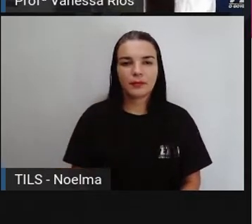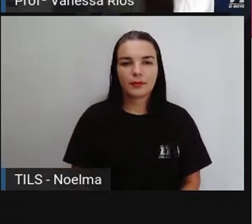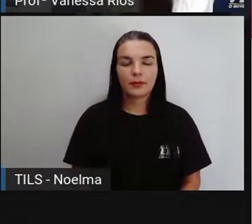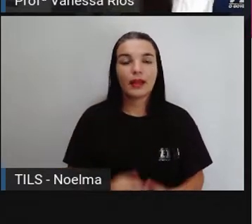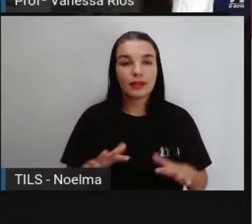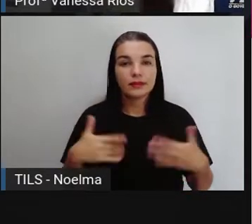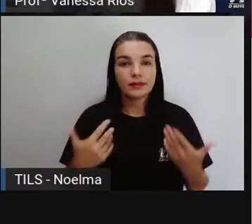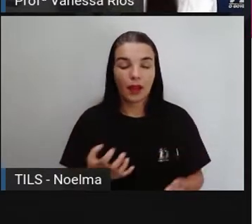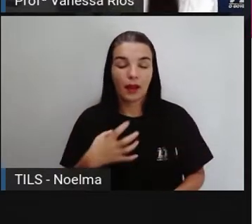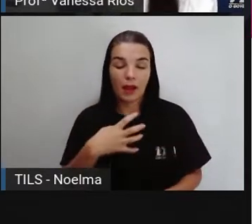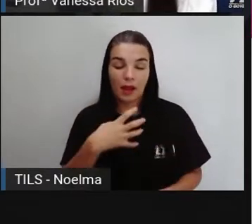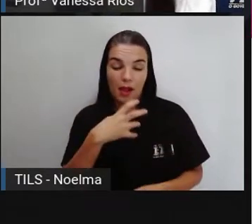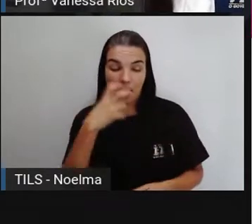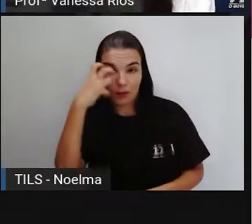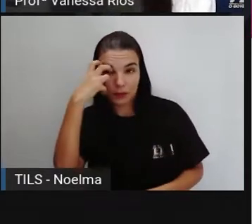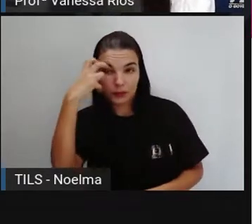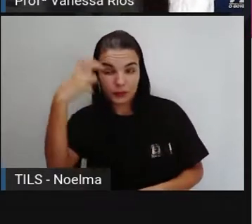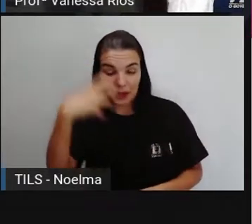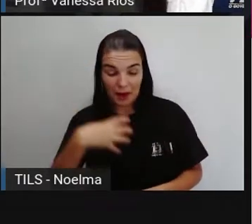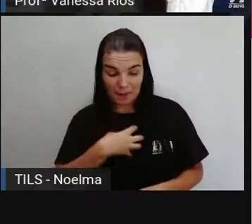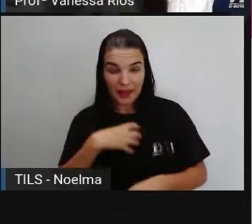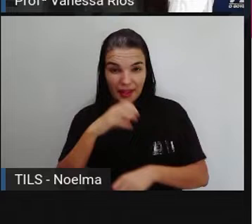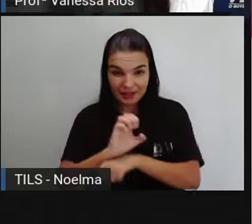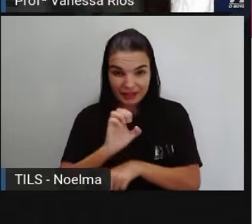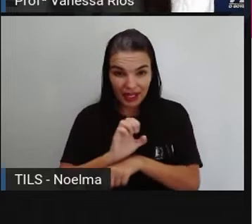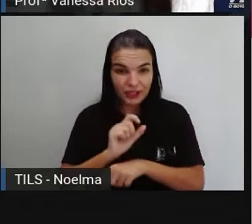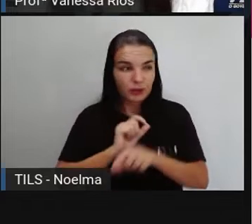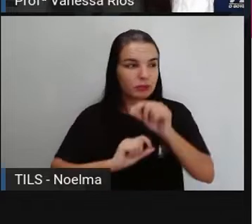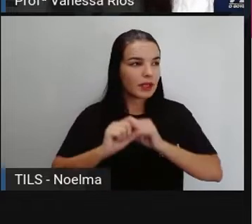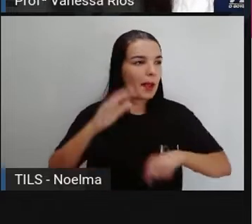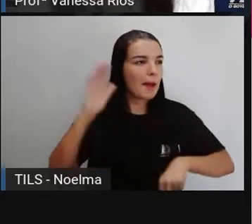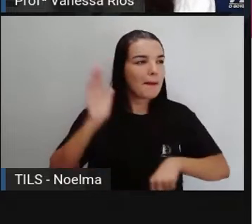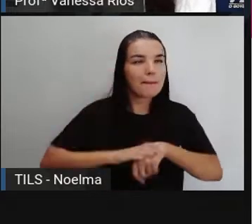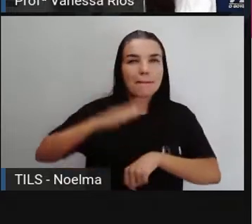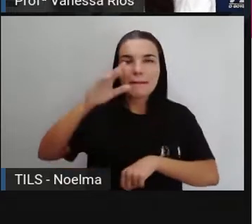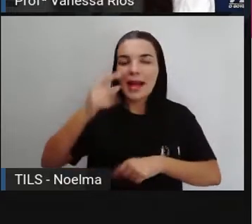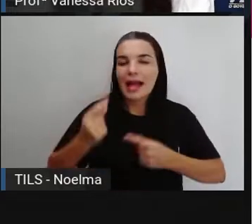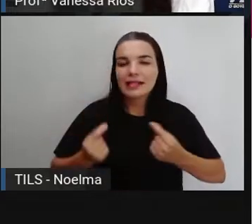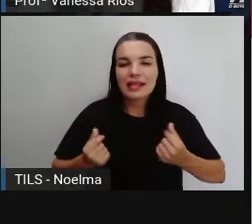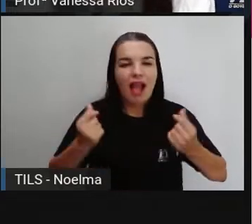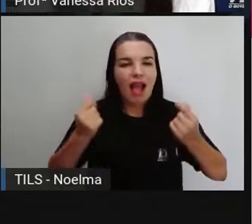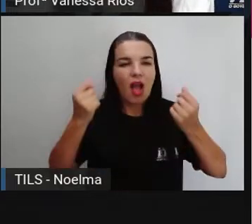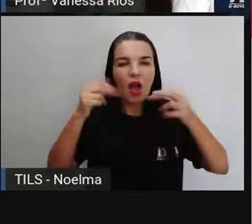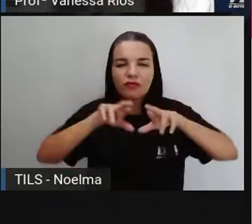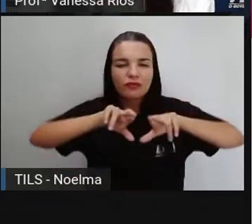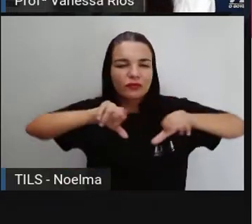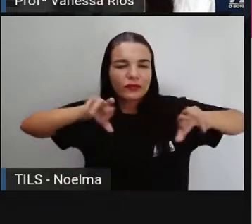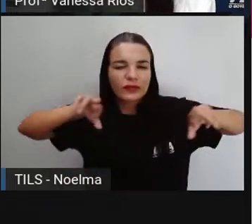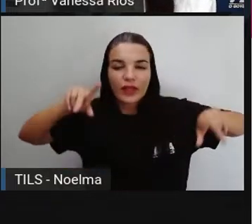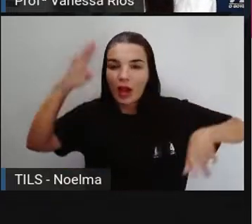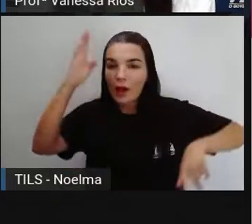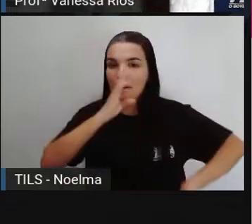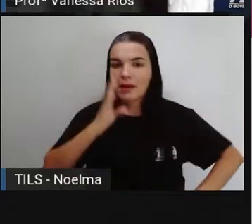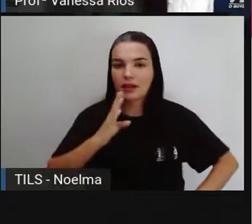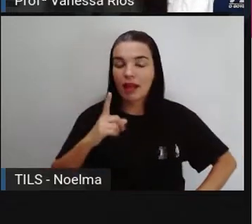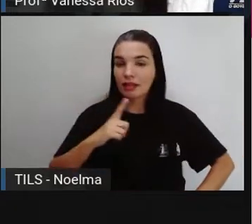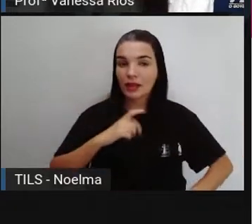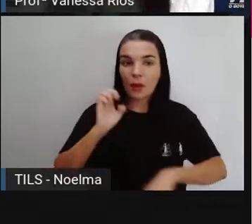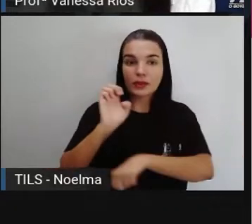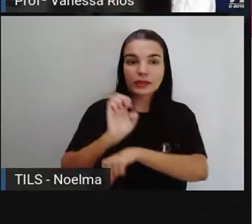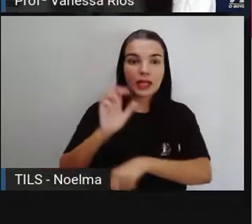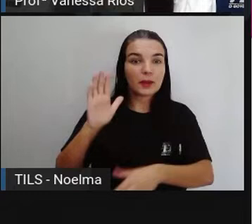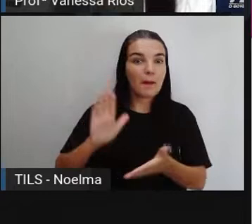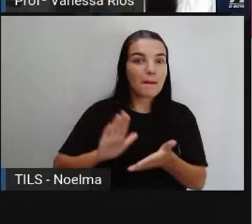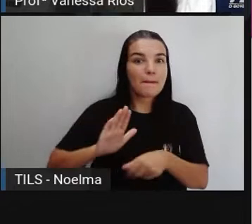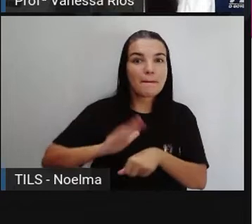Então, a cultura da Bahia é uma das mais ricas e diversificadas do Brasil, sendo o estado considerado